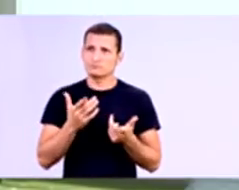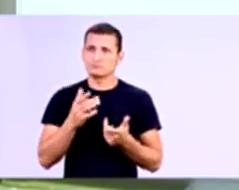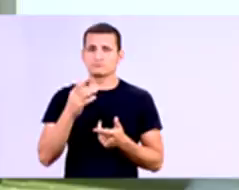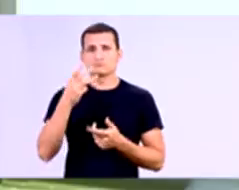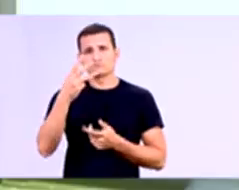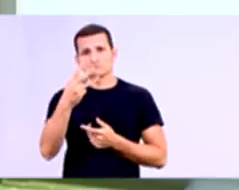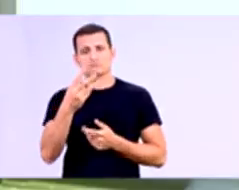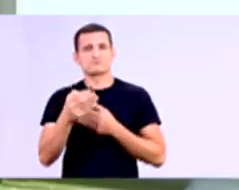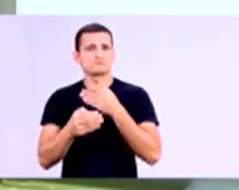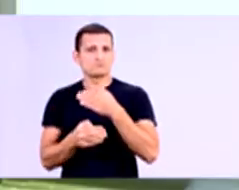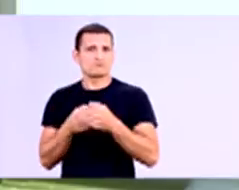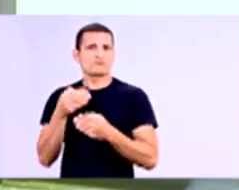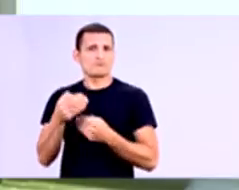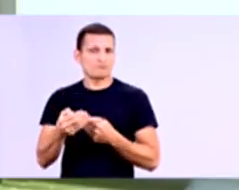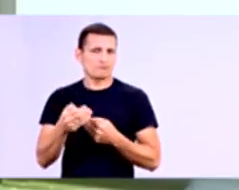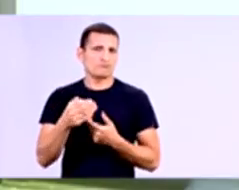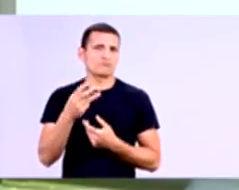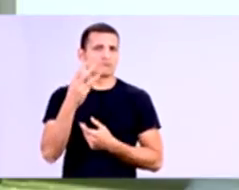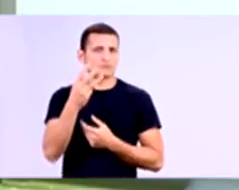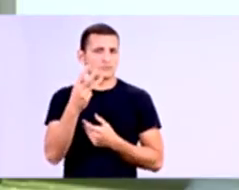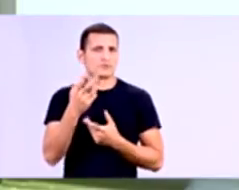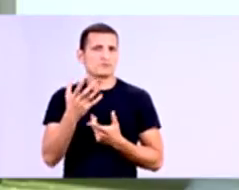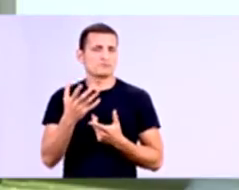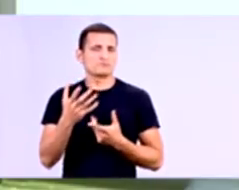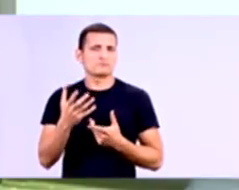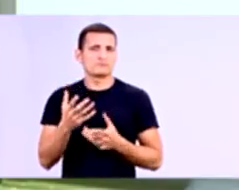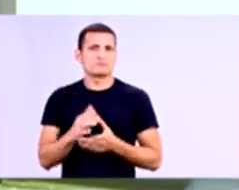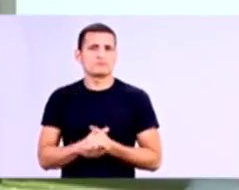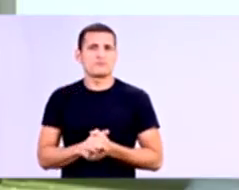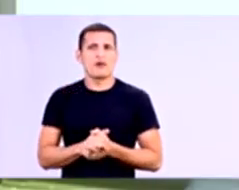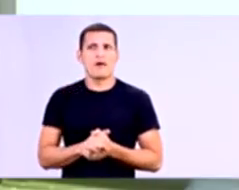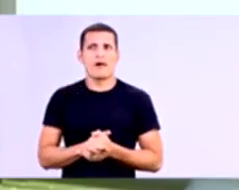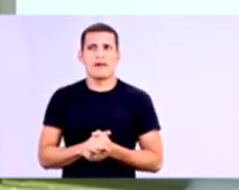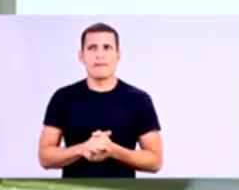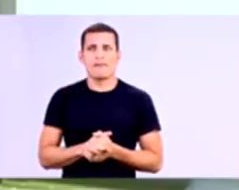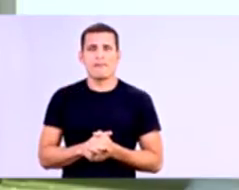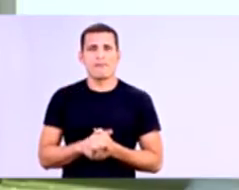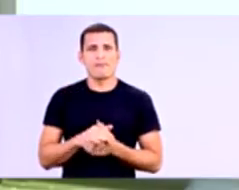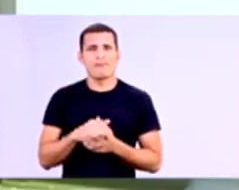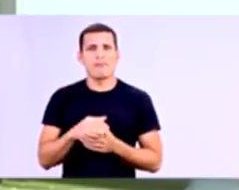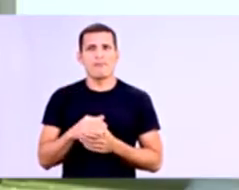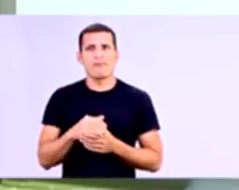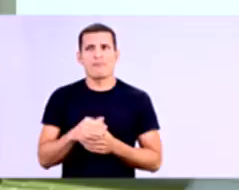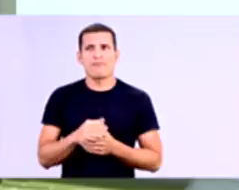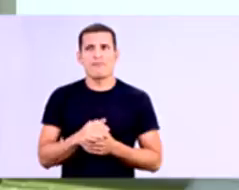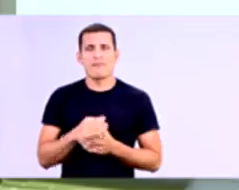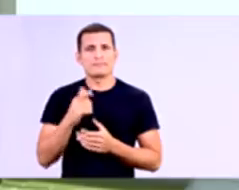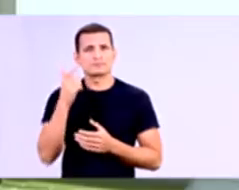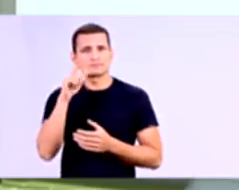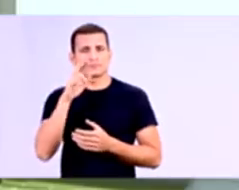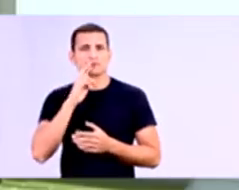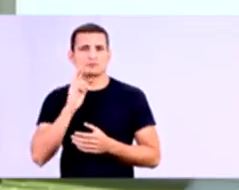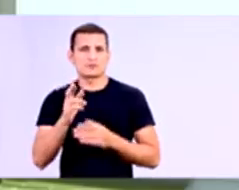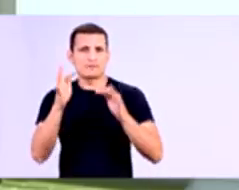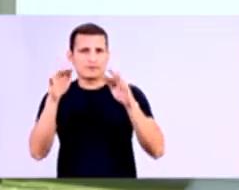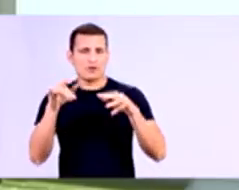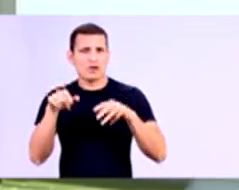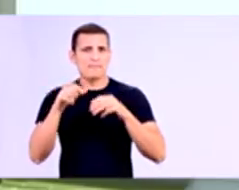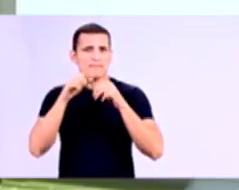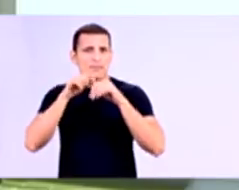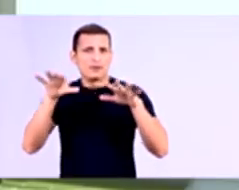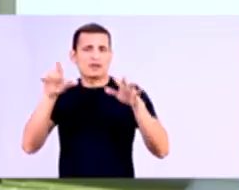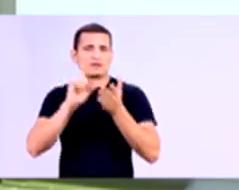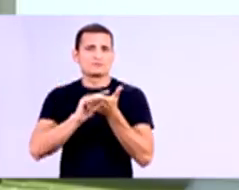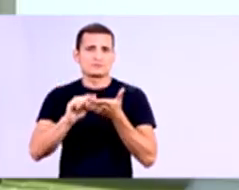apenas 3 passos, com apenas 3 processos para chegar ao resultado final, que seria publicar um